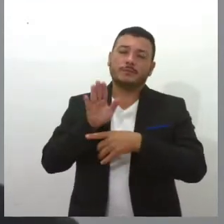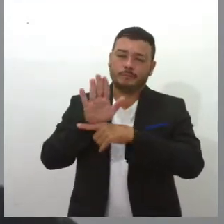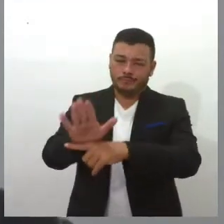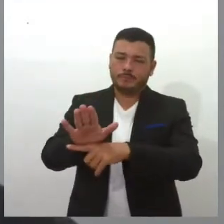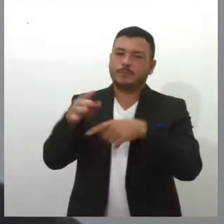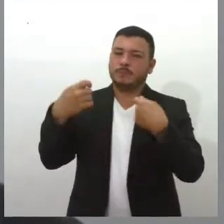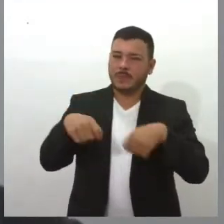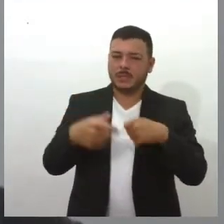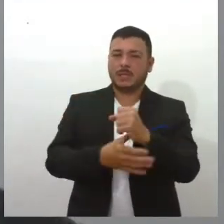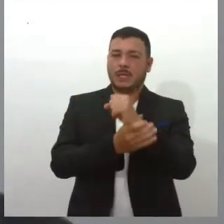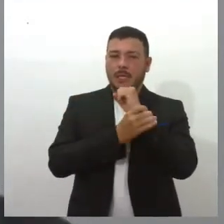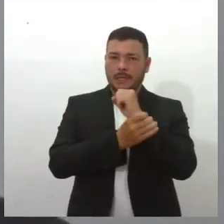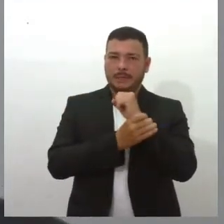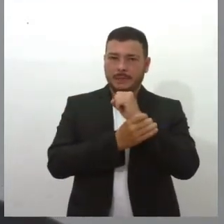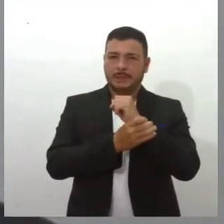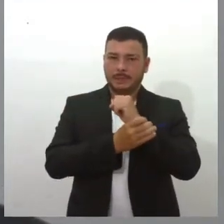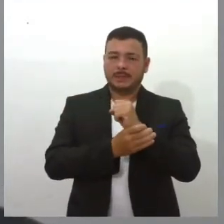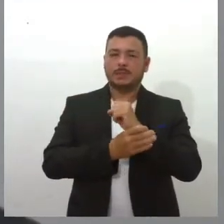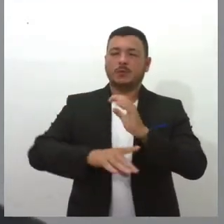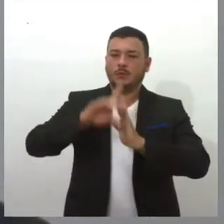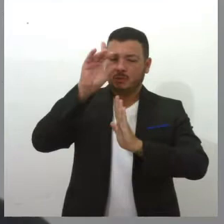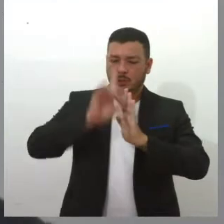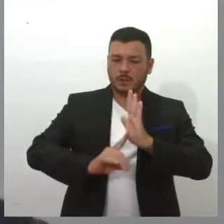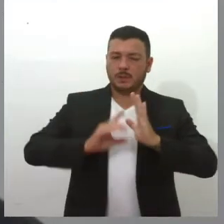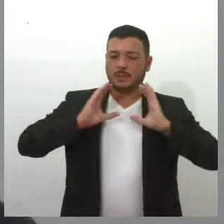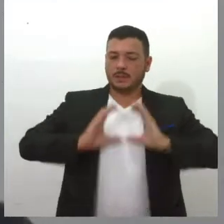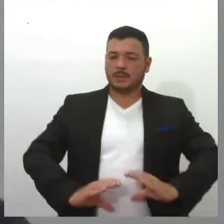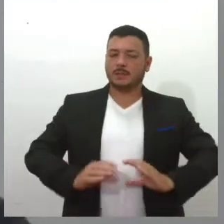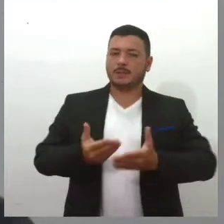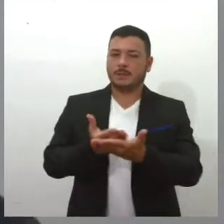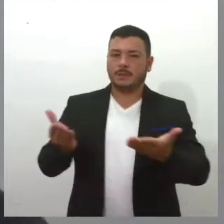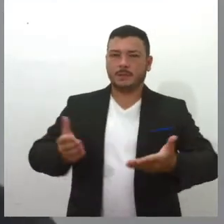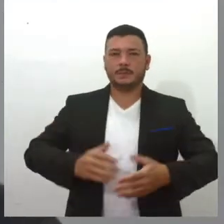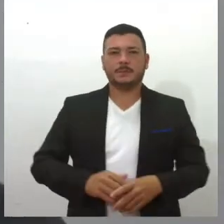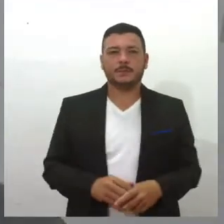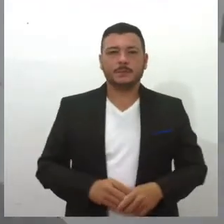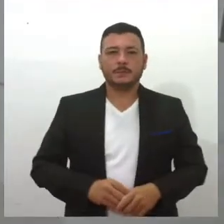que garantir o pleno exercício de cidadania para essas pessoas.